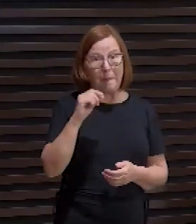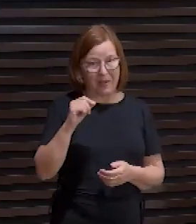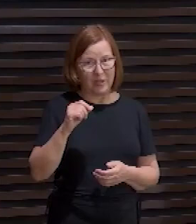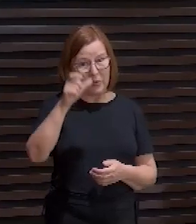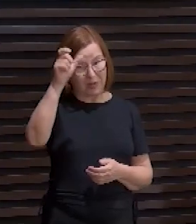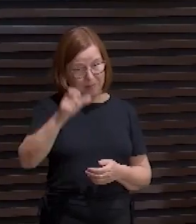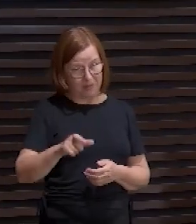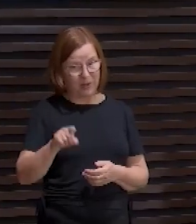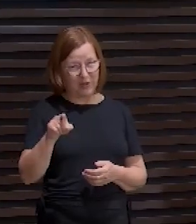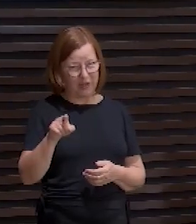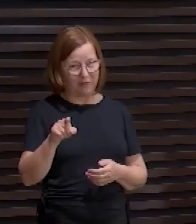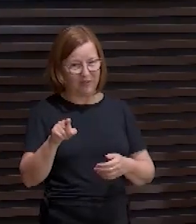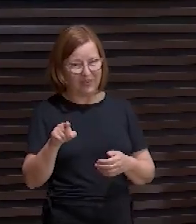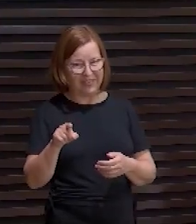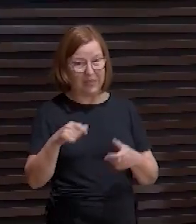precisa perdoar.